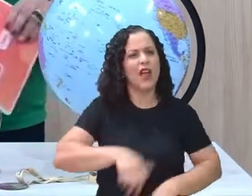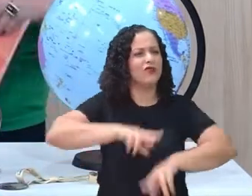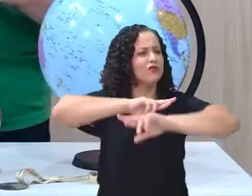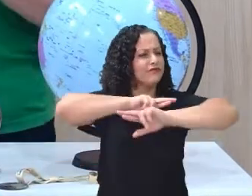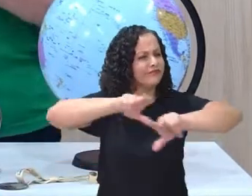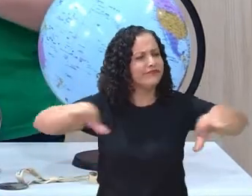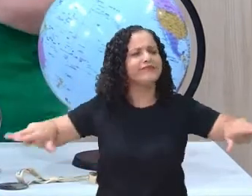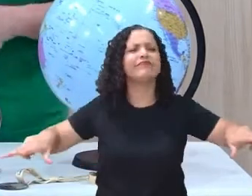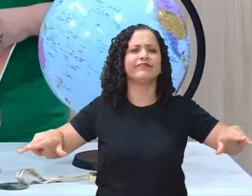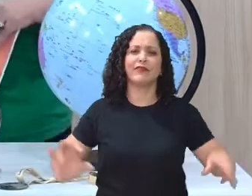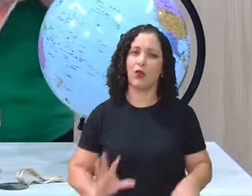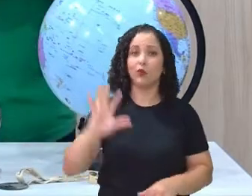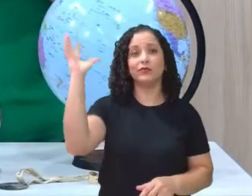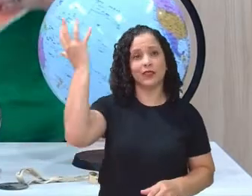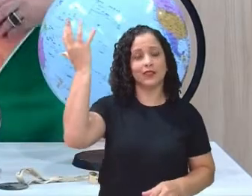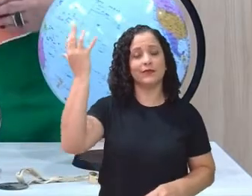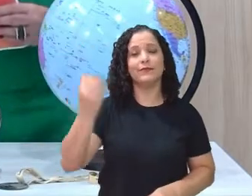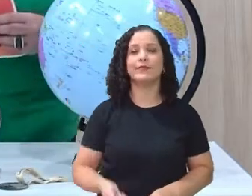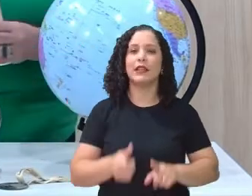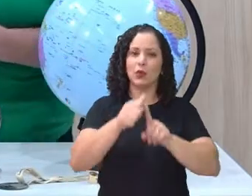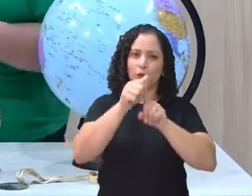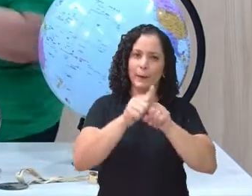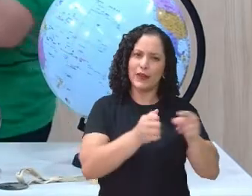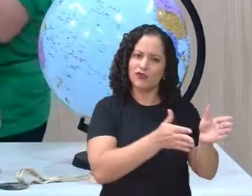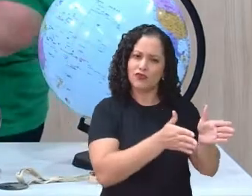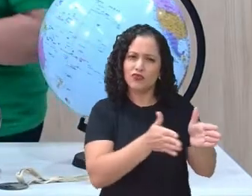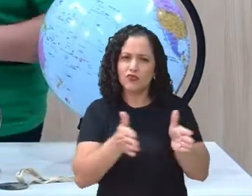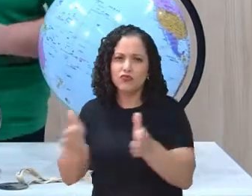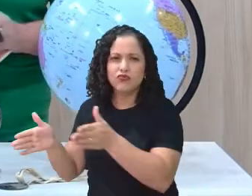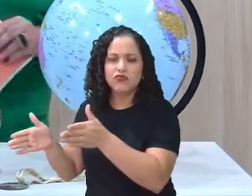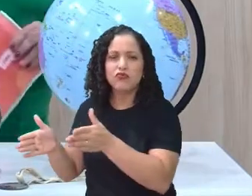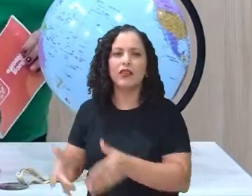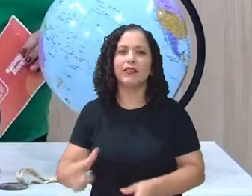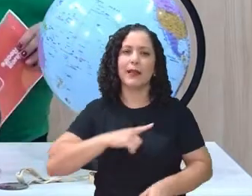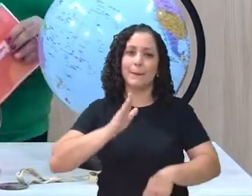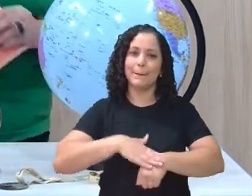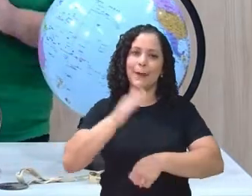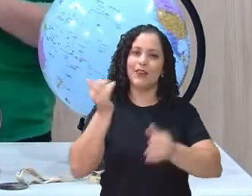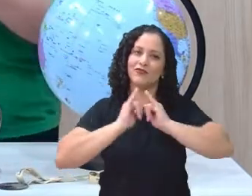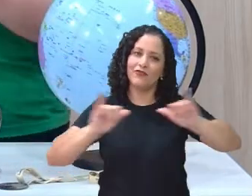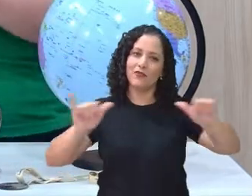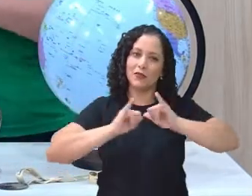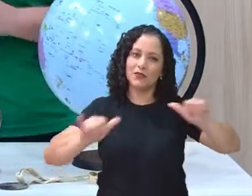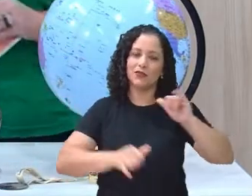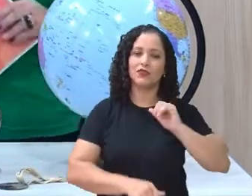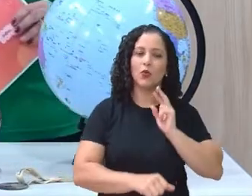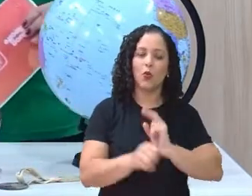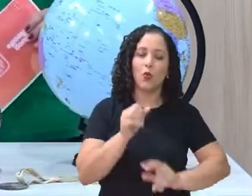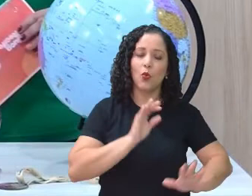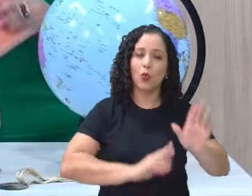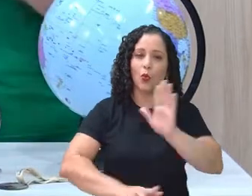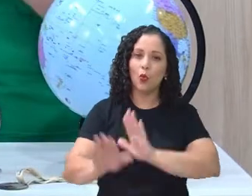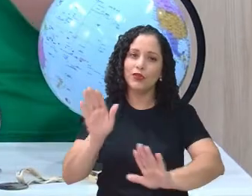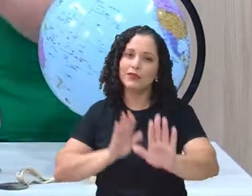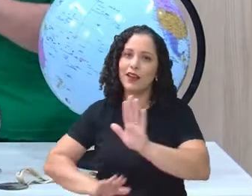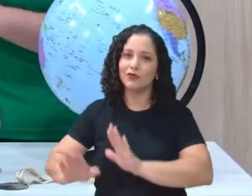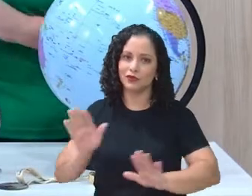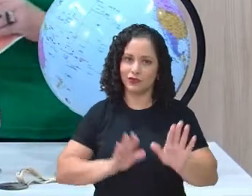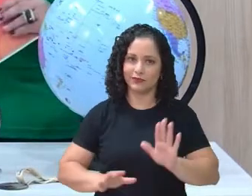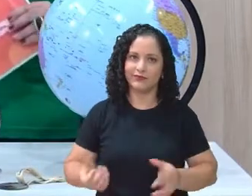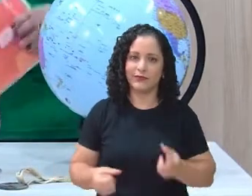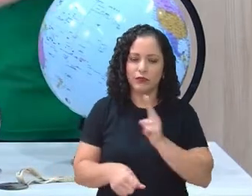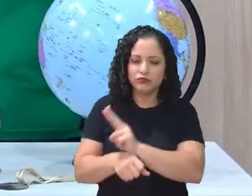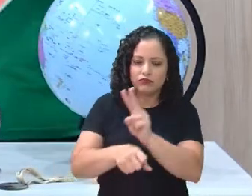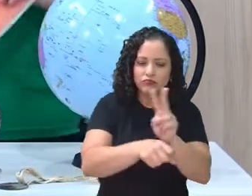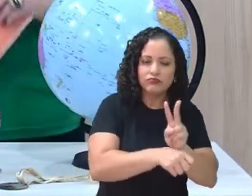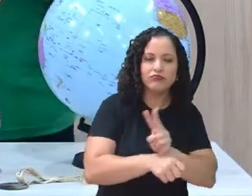né, do mês, nós vamos trazer mais informações a respeito cuidados que nós devemos ter. Hoje eu estou só